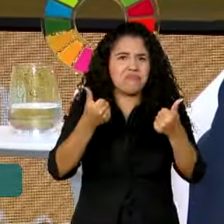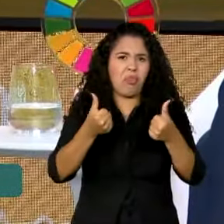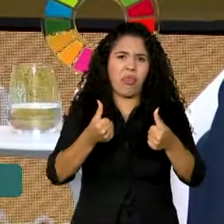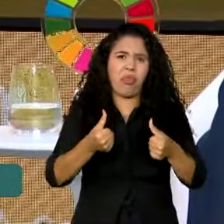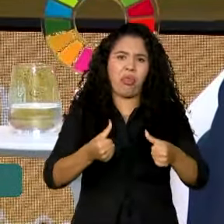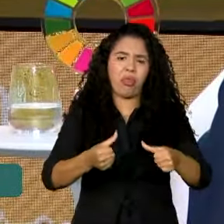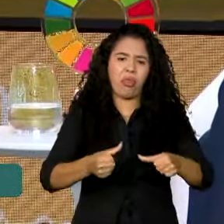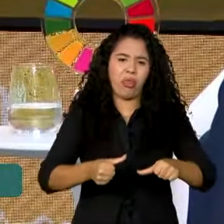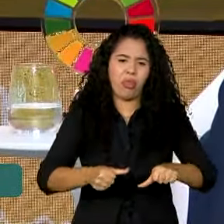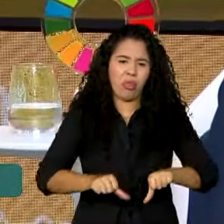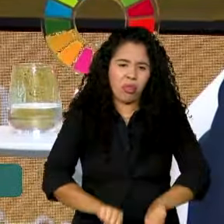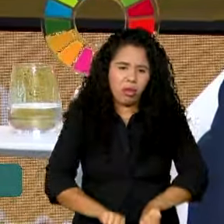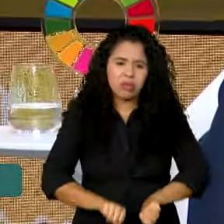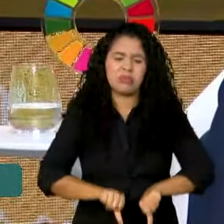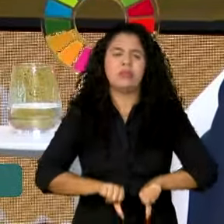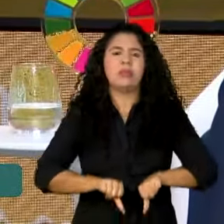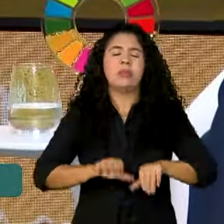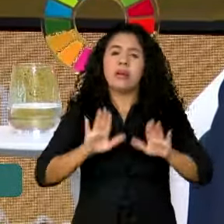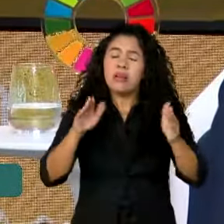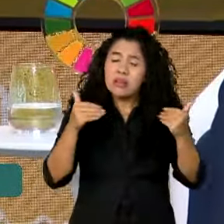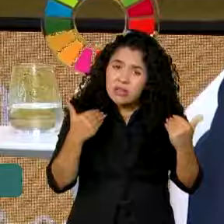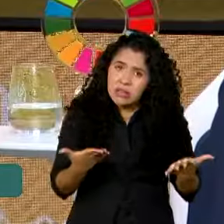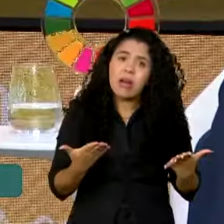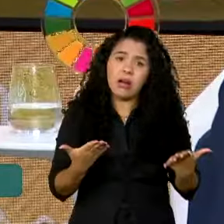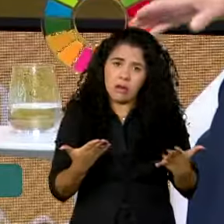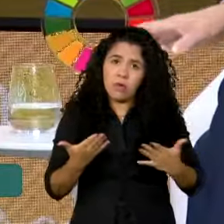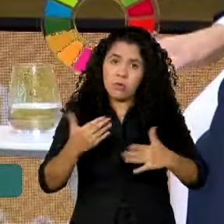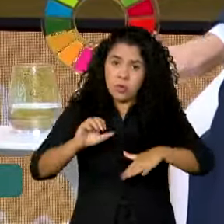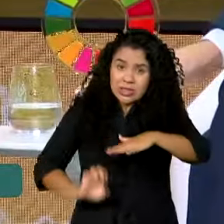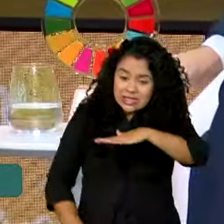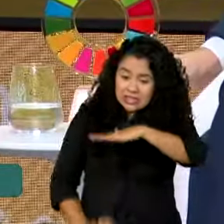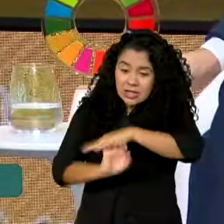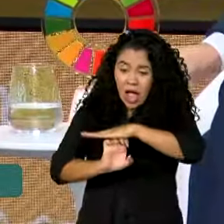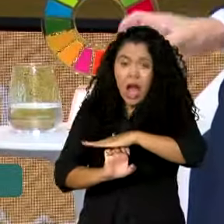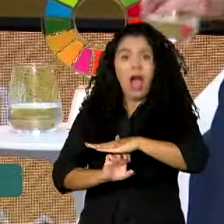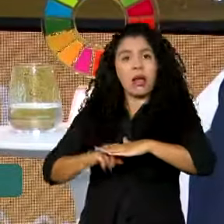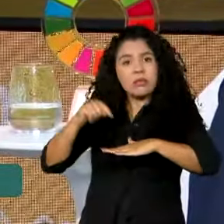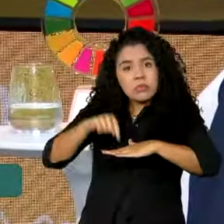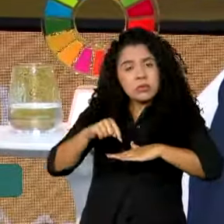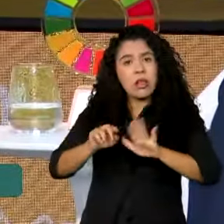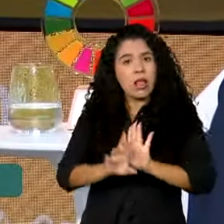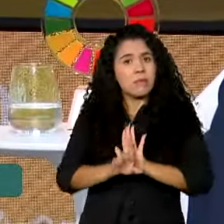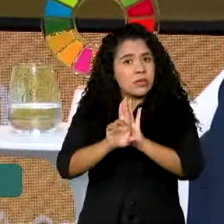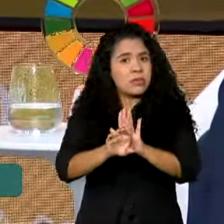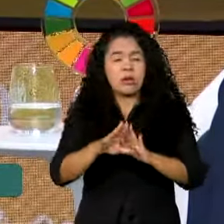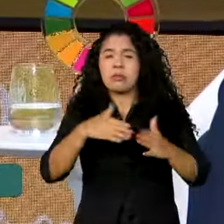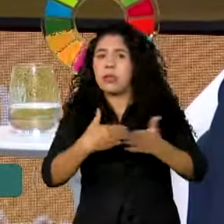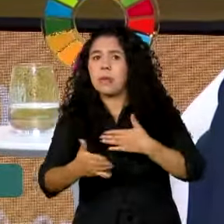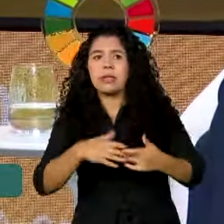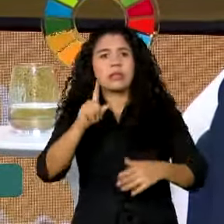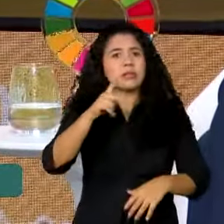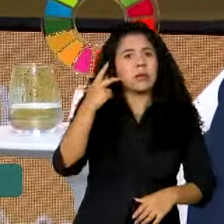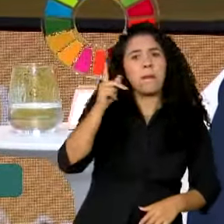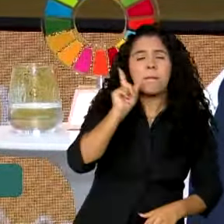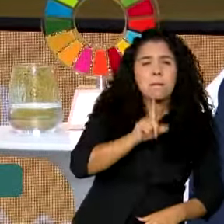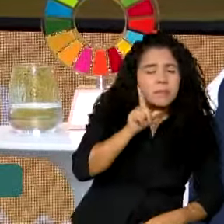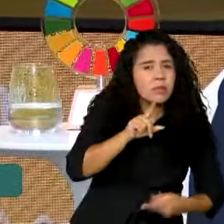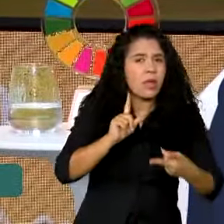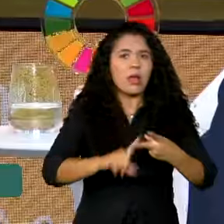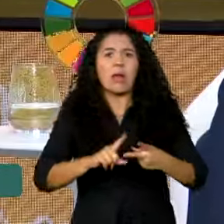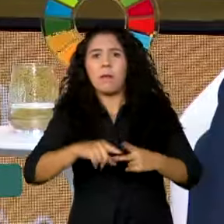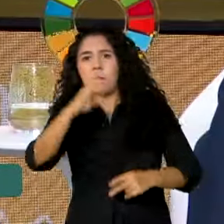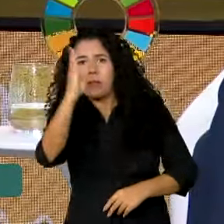pessoas à submissão. Então, cabe ao Estado, seja ele o americano ou brasileiro ou chinês ou